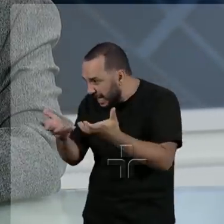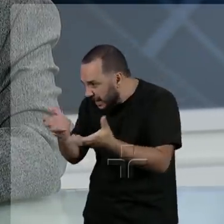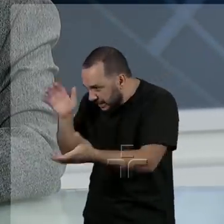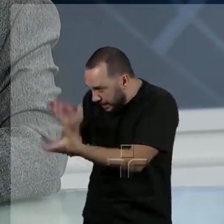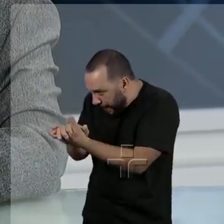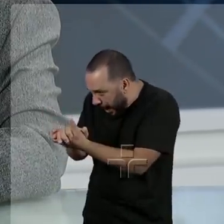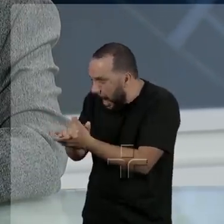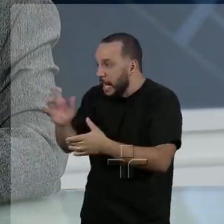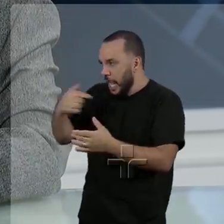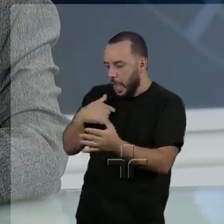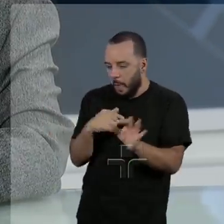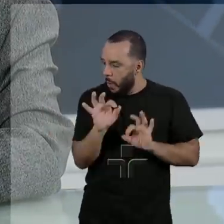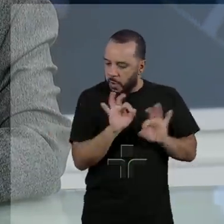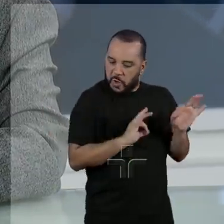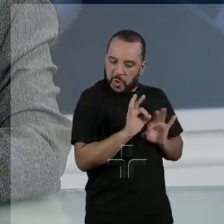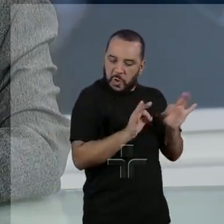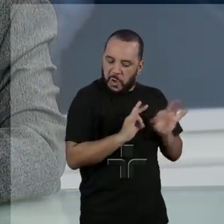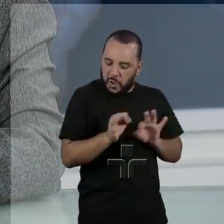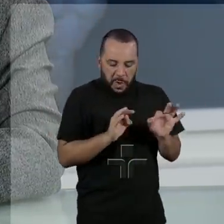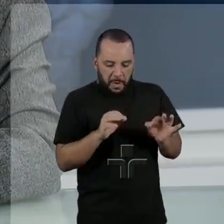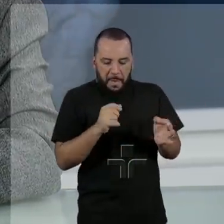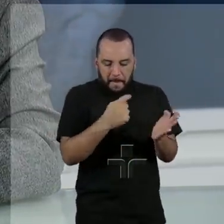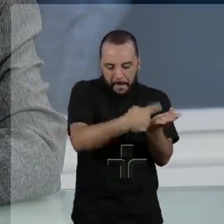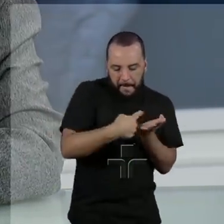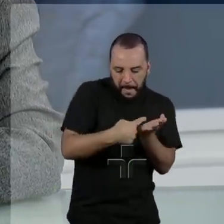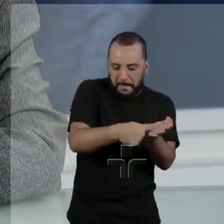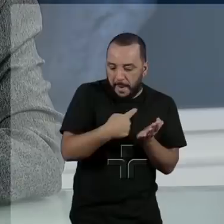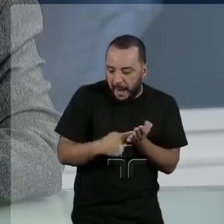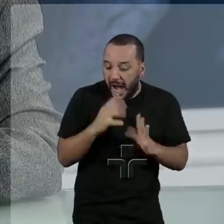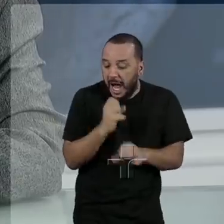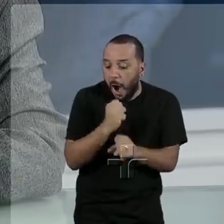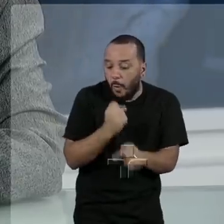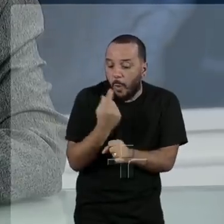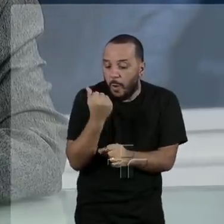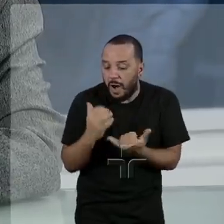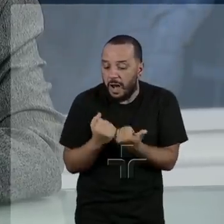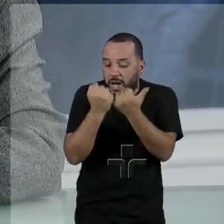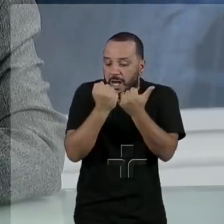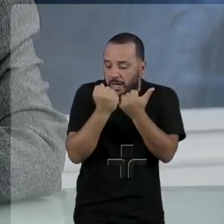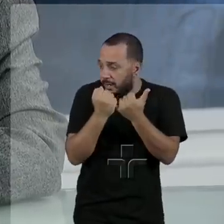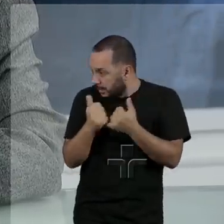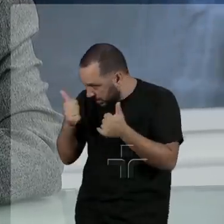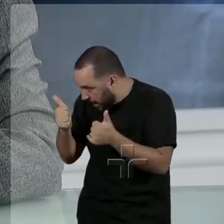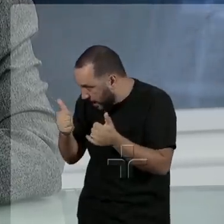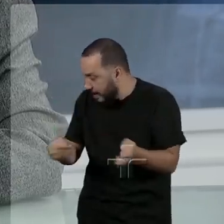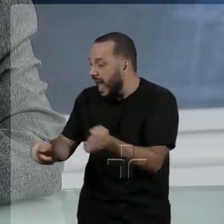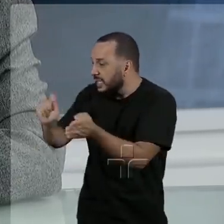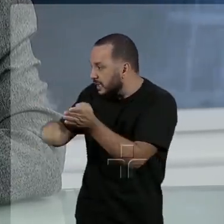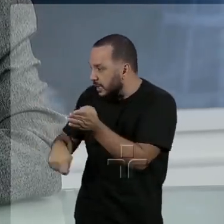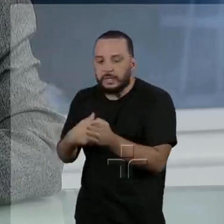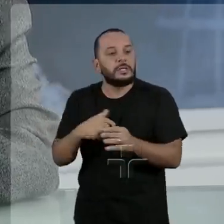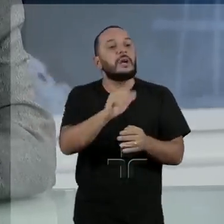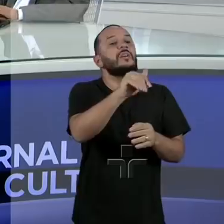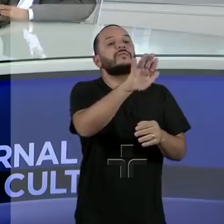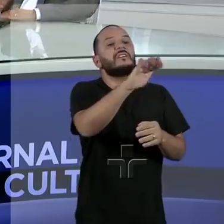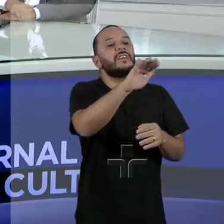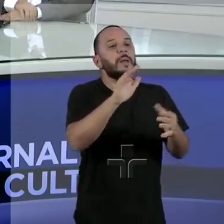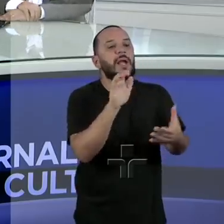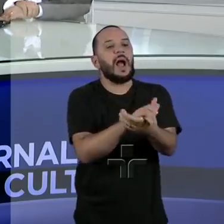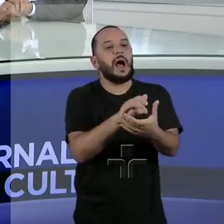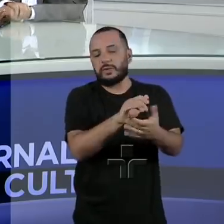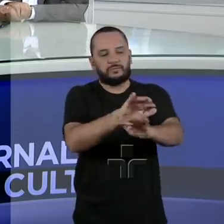a separação, a análise do patrimônio e ainda avisa o cônjuge, olha, fulano vai sair de casa amanhã. Né?